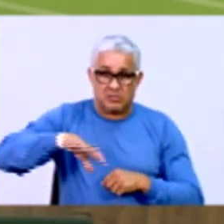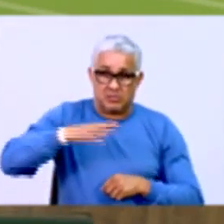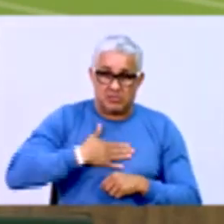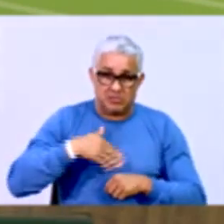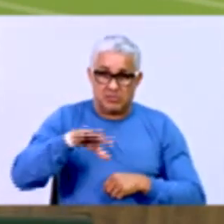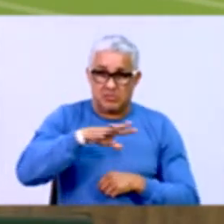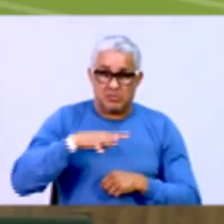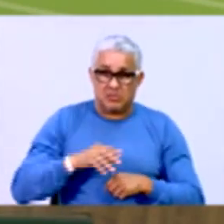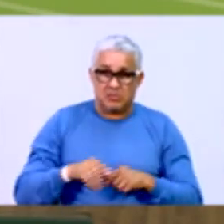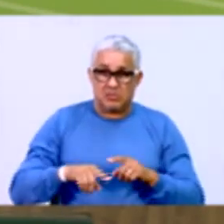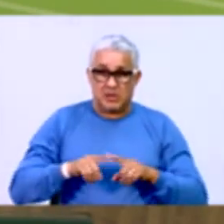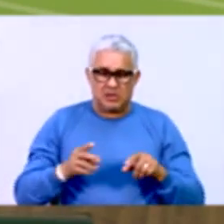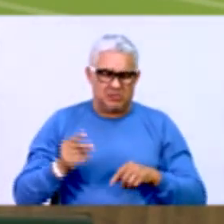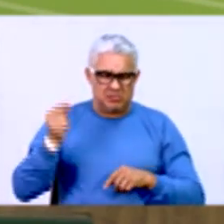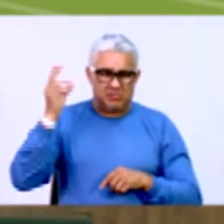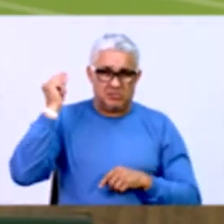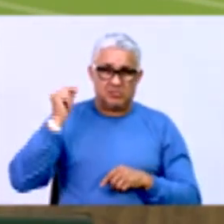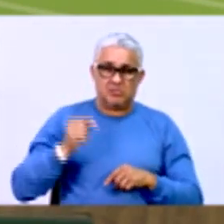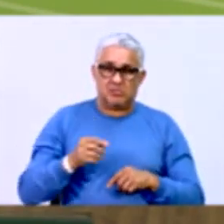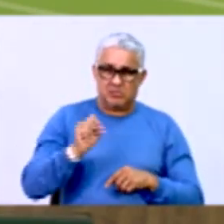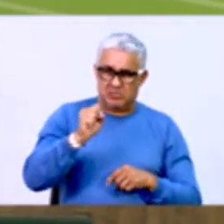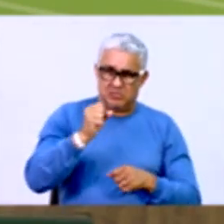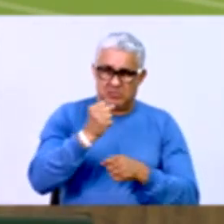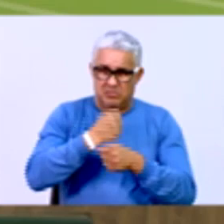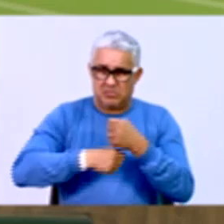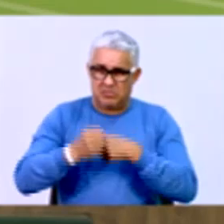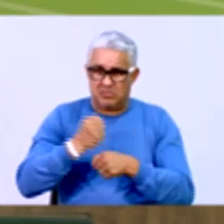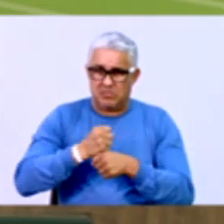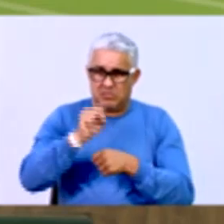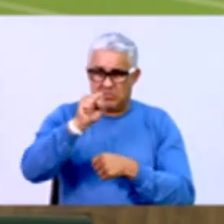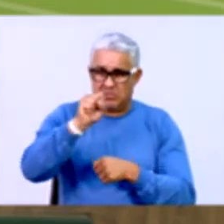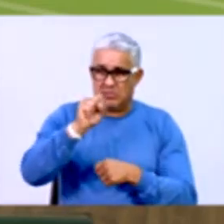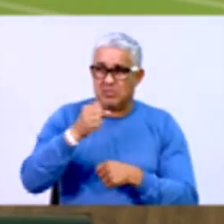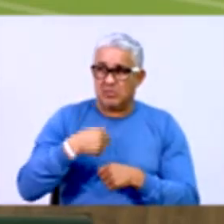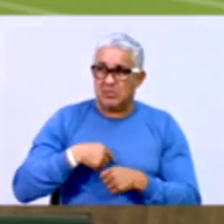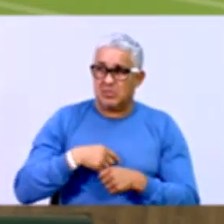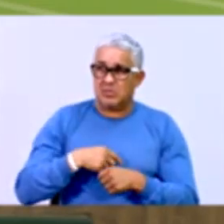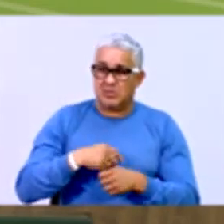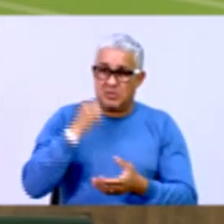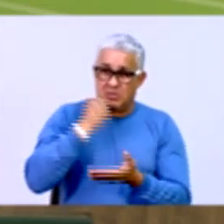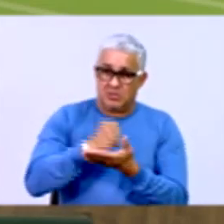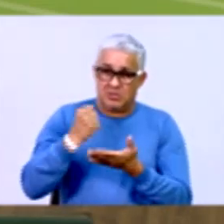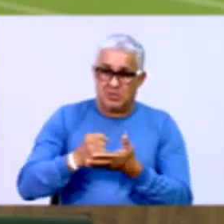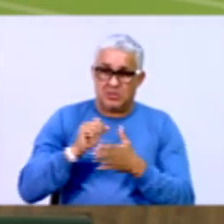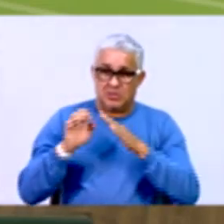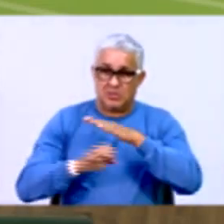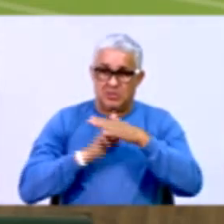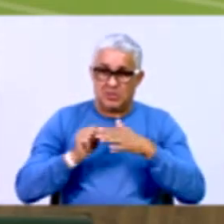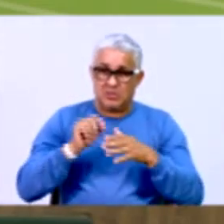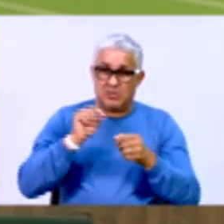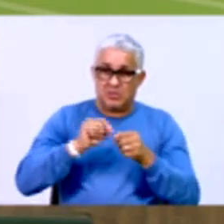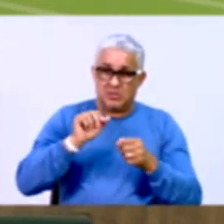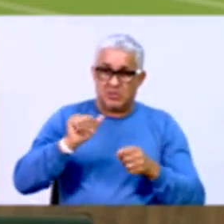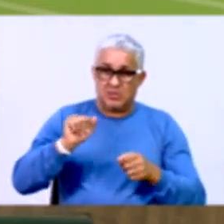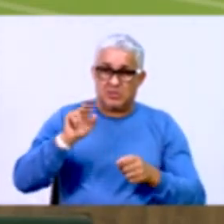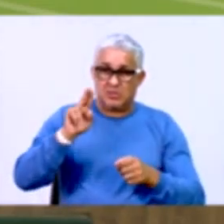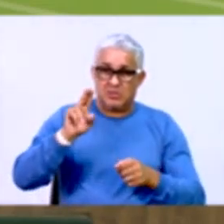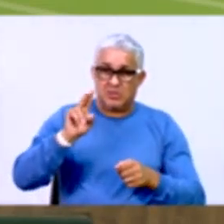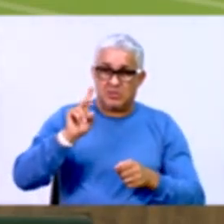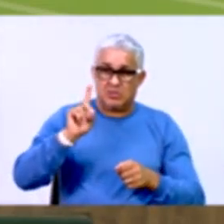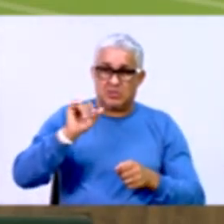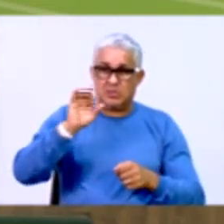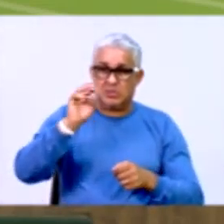mas muito tempo atrás, faz uns 8 anos atrás, por aí, fui contratado por uma grande empresa aqui justamente fazer auditoria na rede, o que